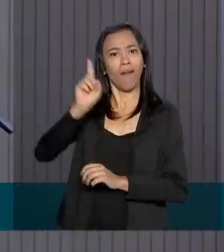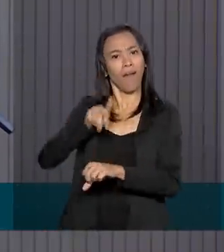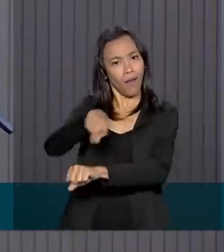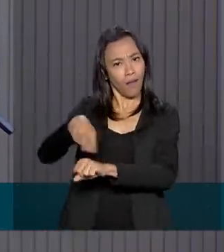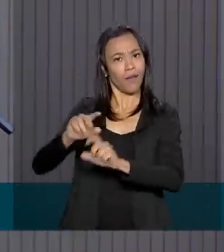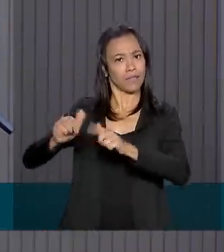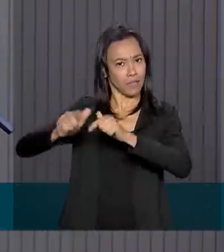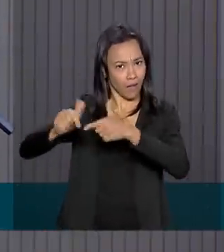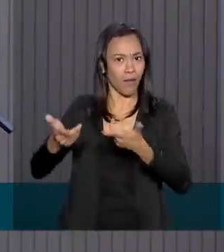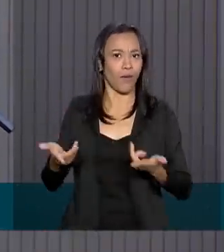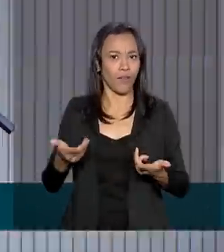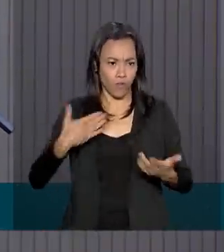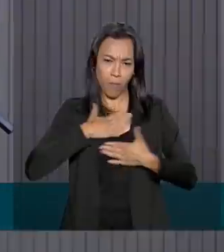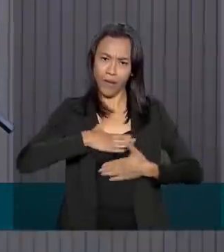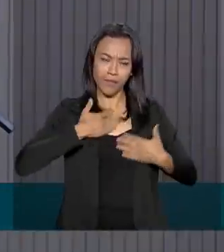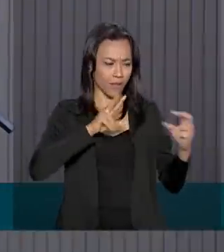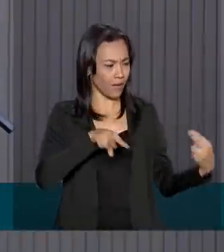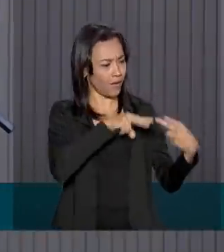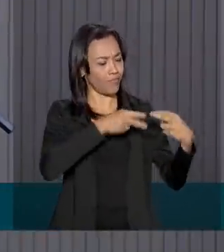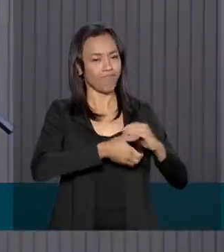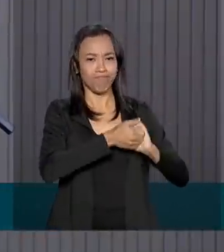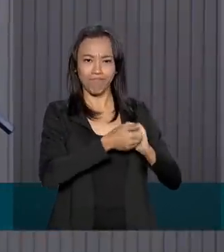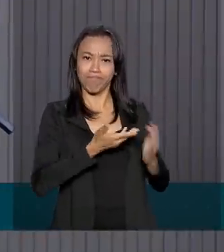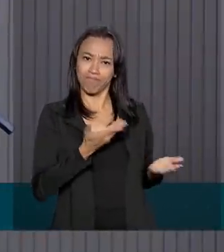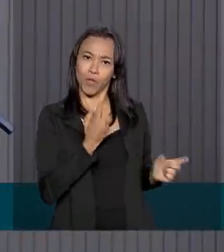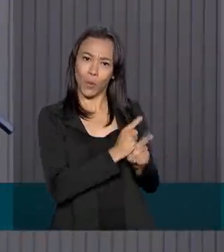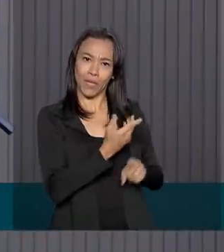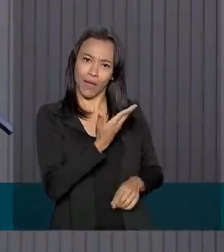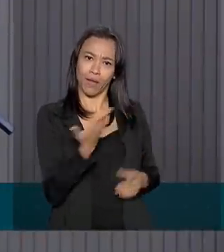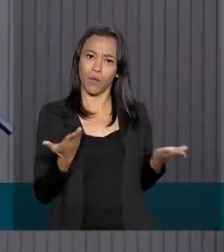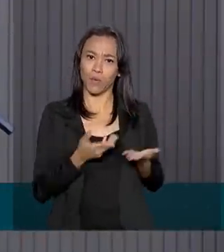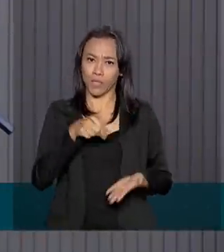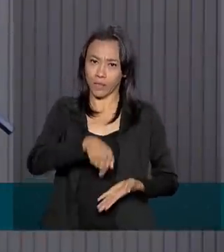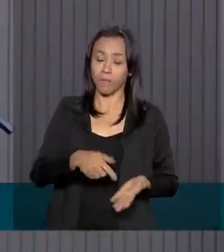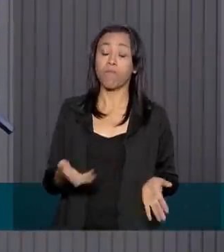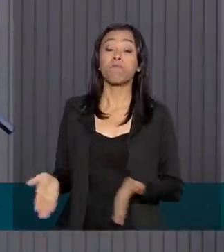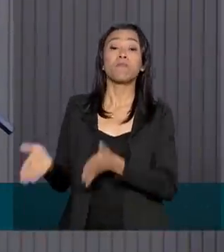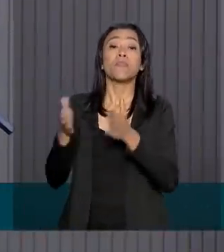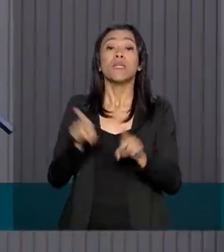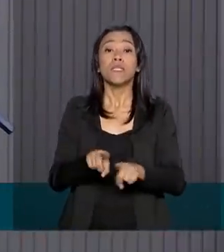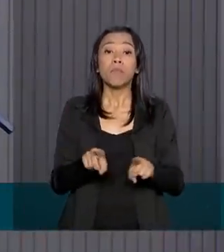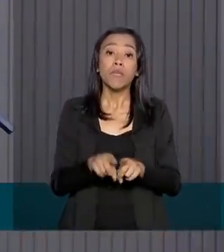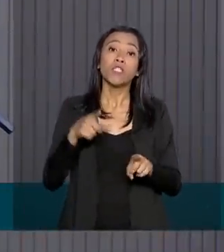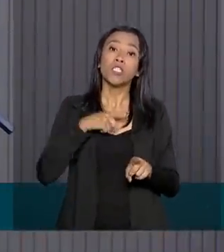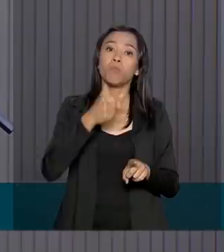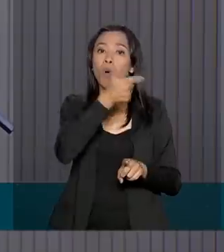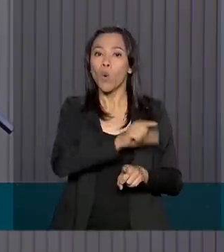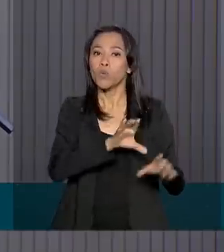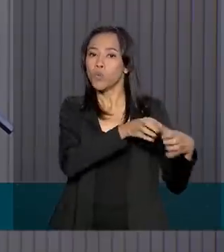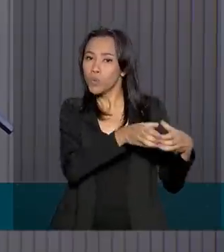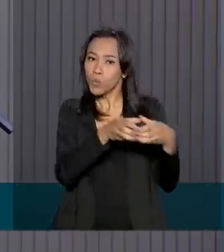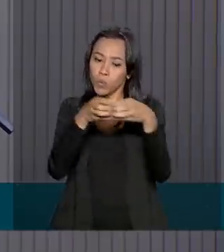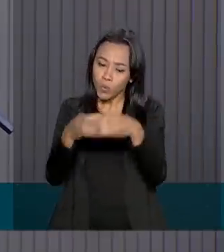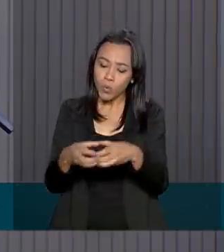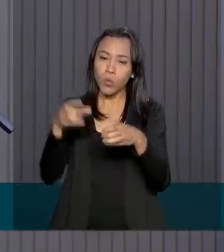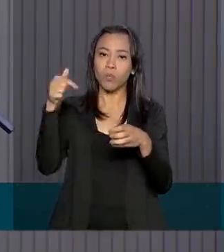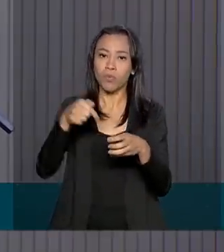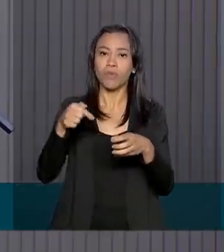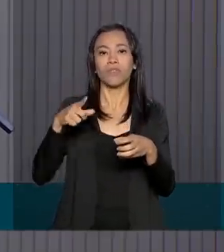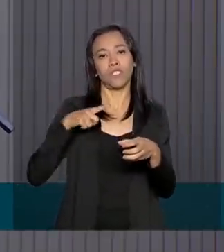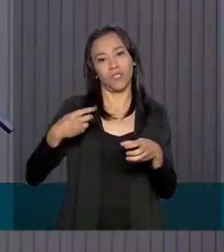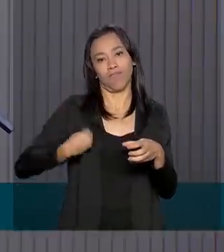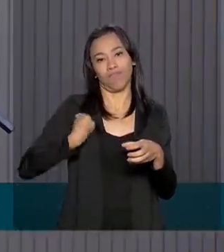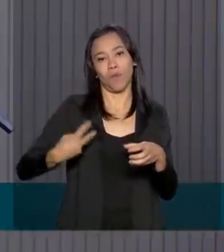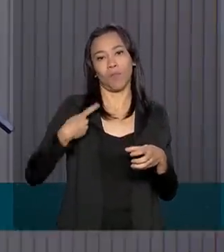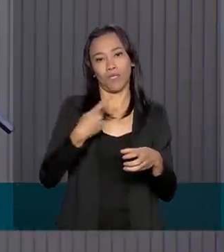aqui. E também estava na minha comitiva, Israel, e na outra ponta da linha, também na minha comitiva, Israel, estava o pastor